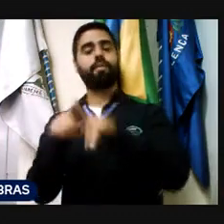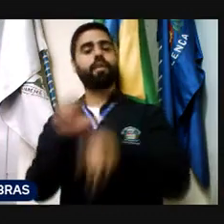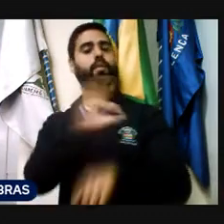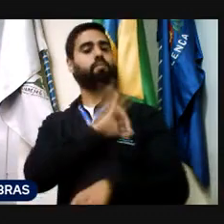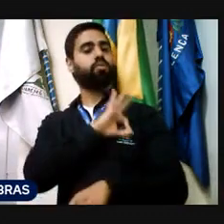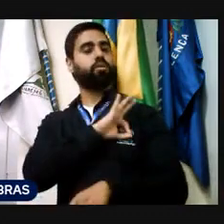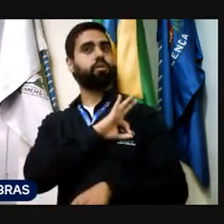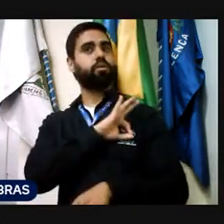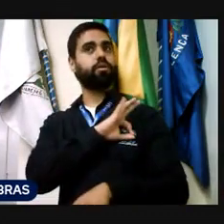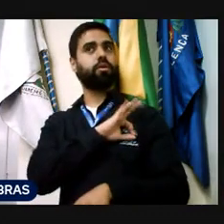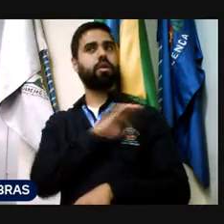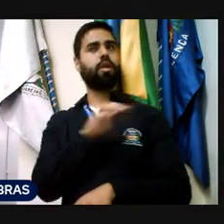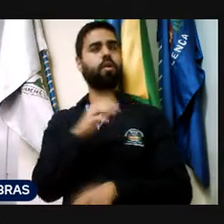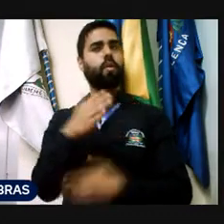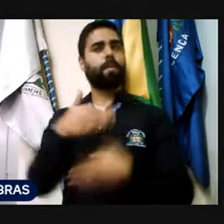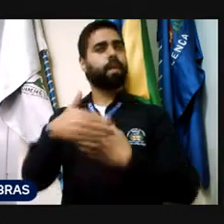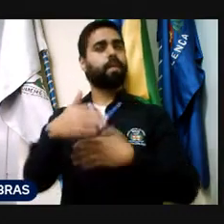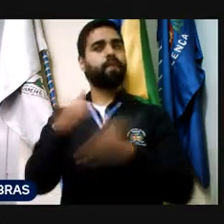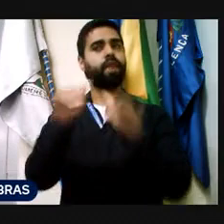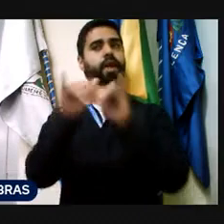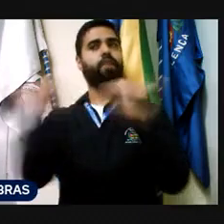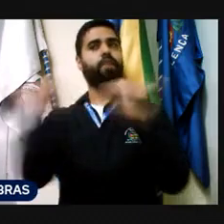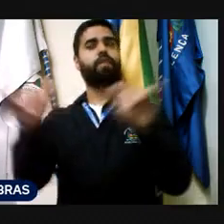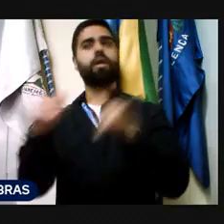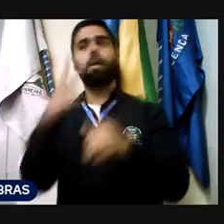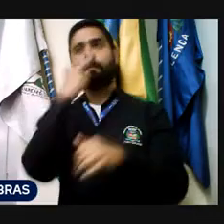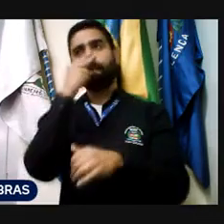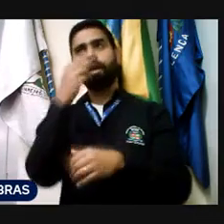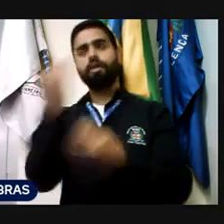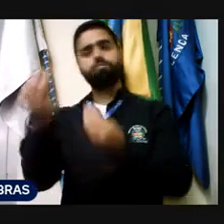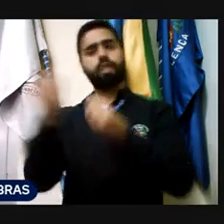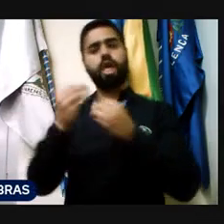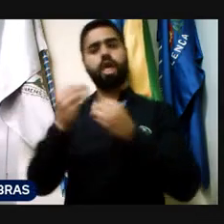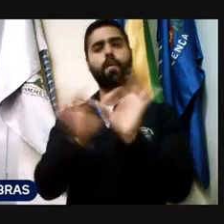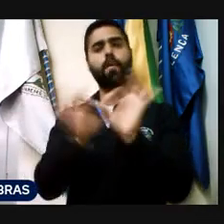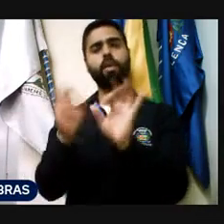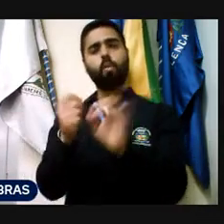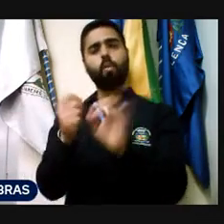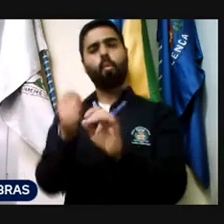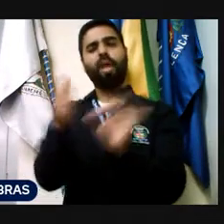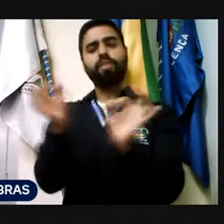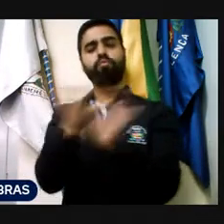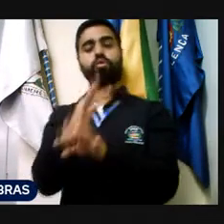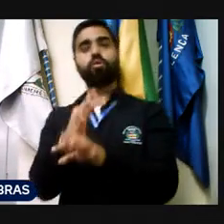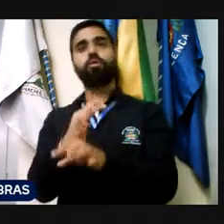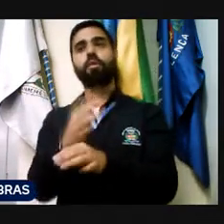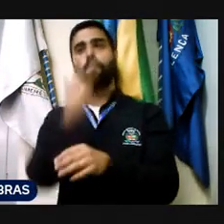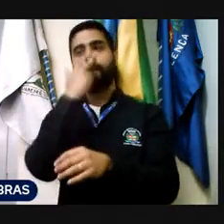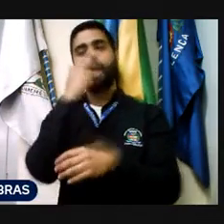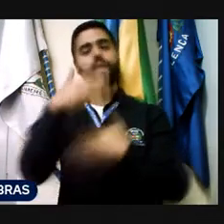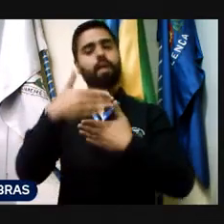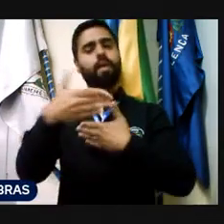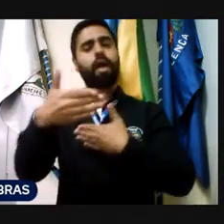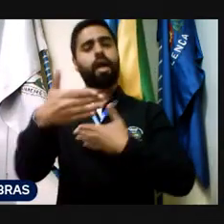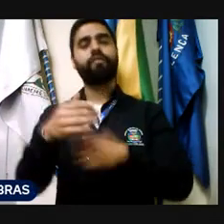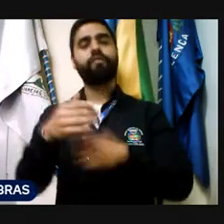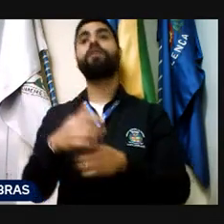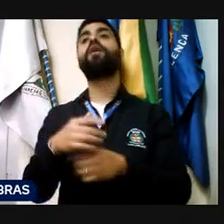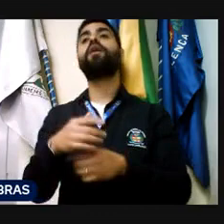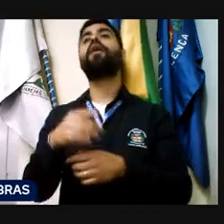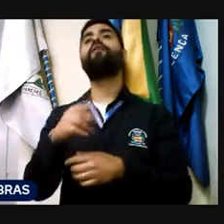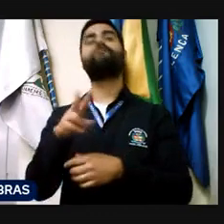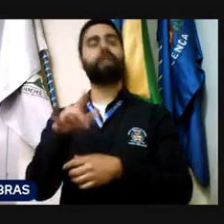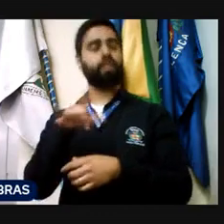para anunciar aí essas verbas, eu acho que já está a caminho, então, os projetos já estão finalizando, eu acho que em breve nós vamos ter